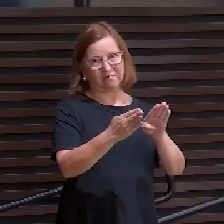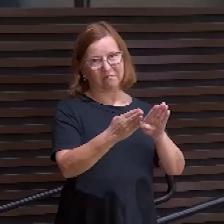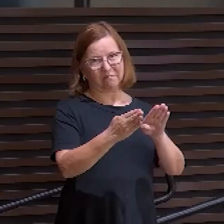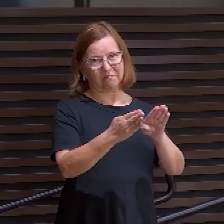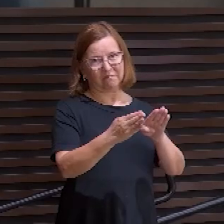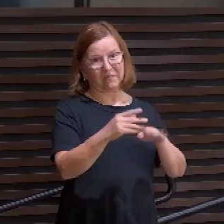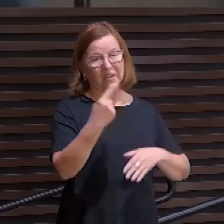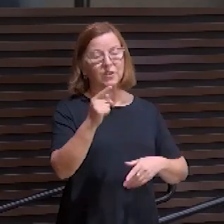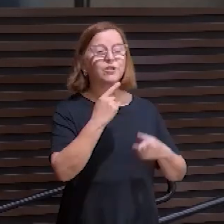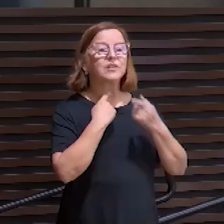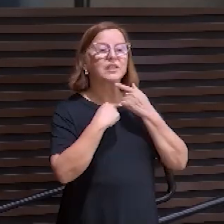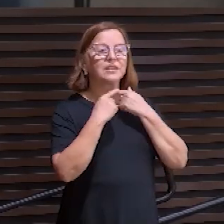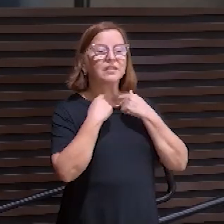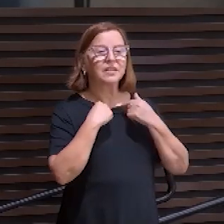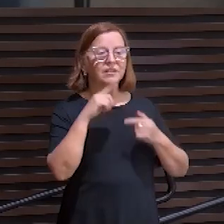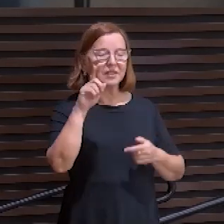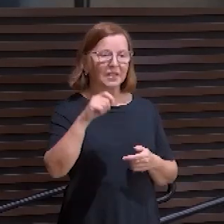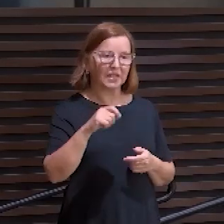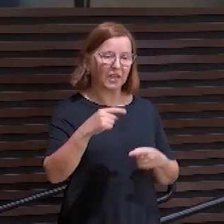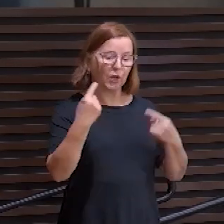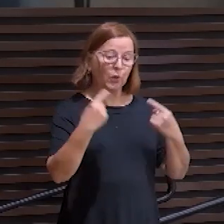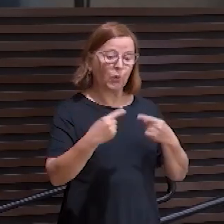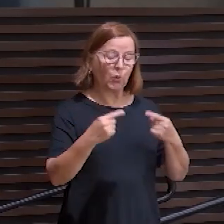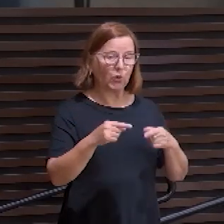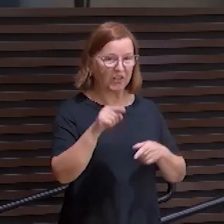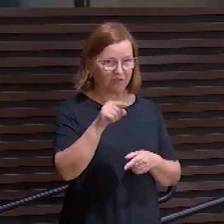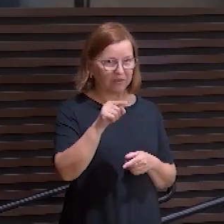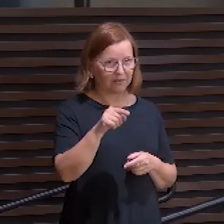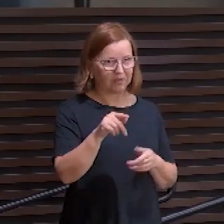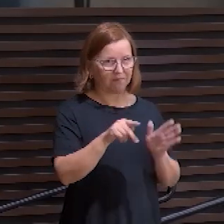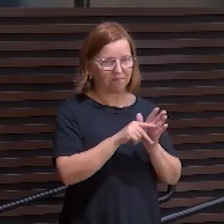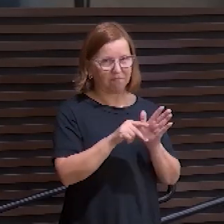o seu desejo será contra ti.